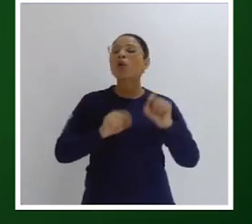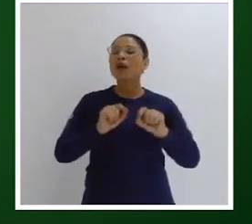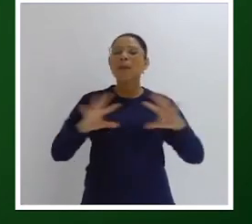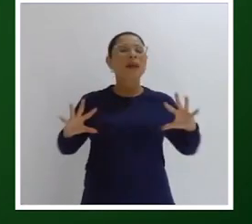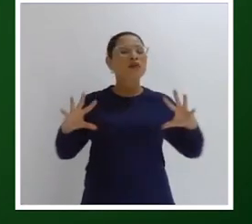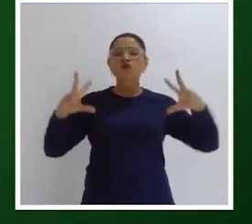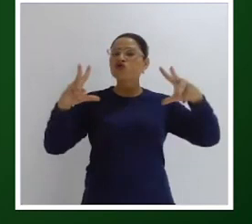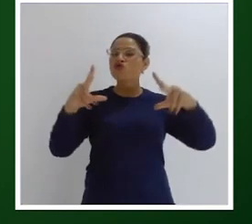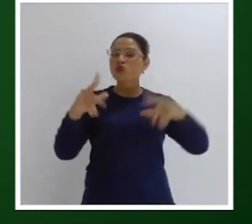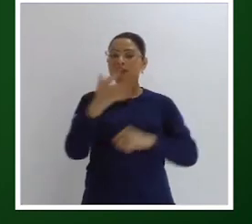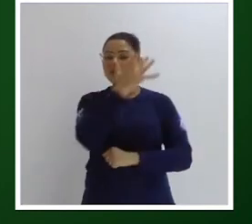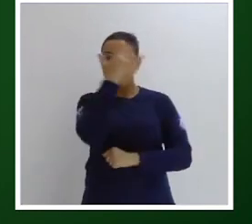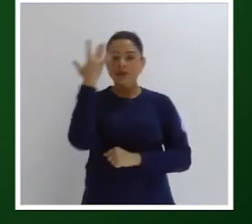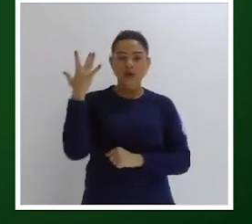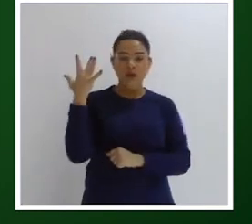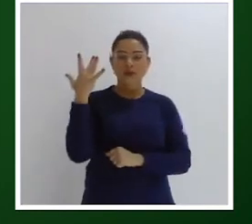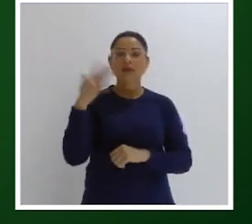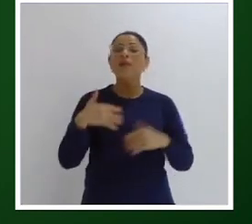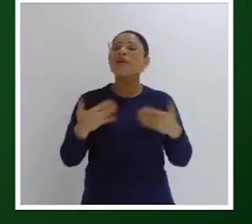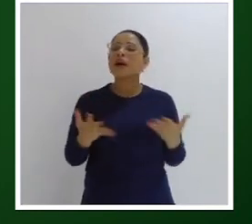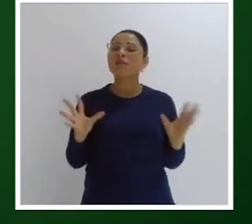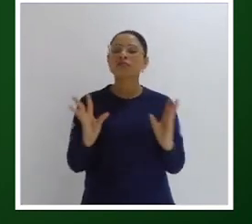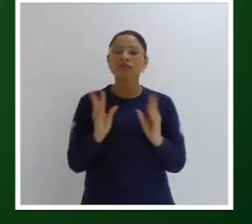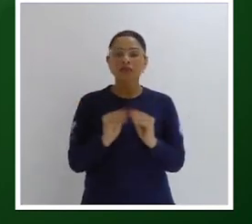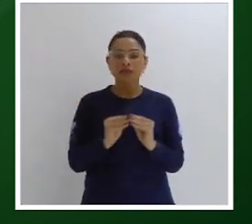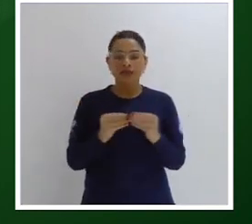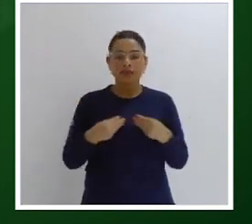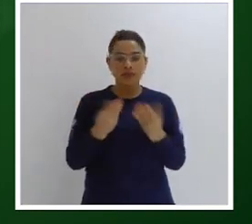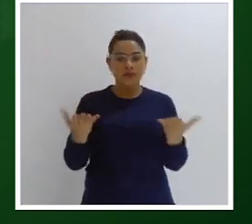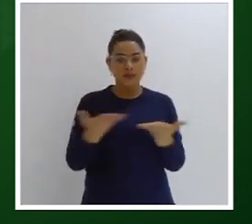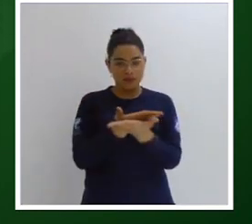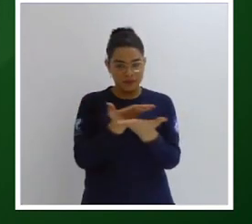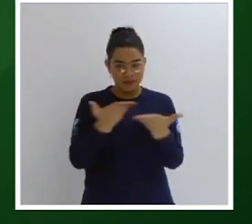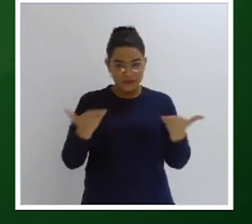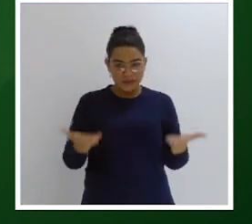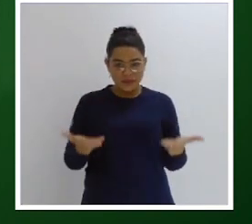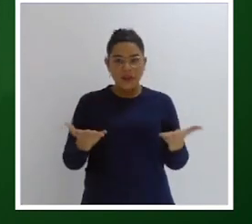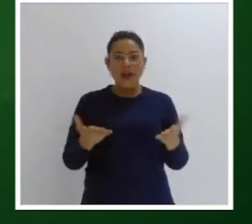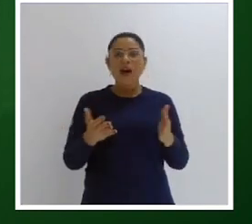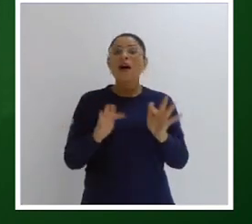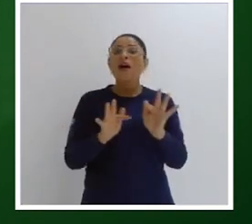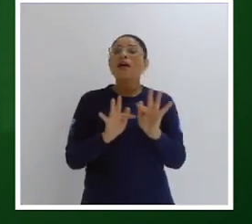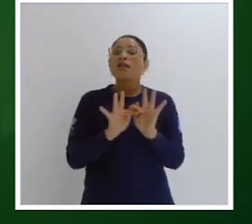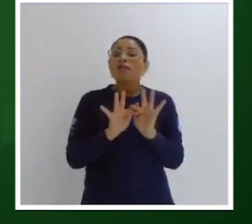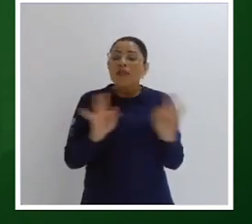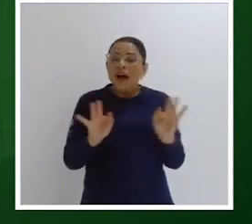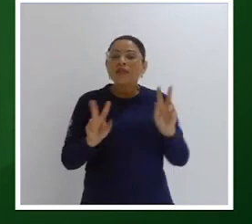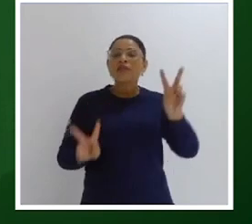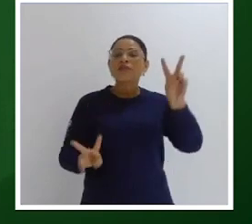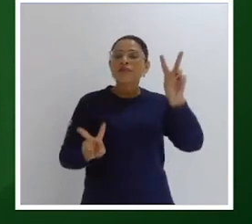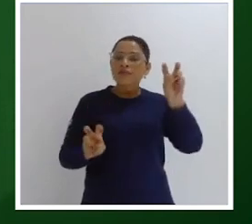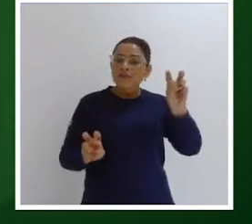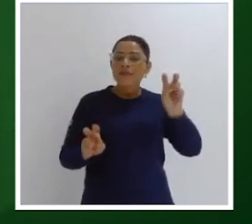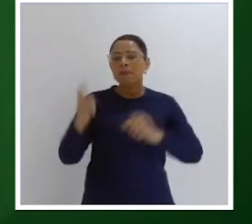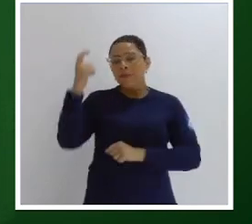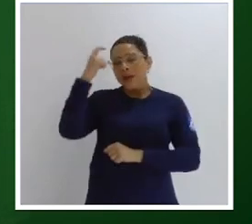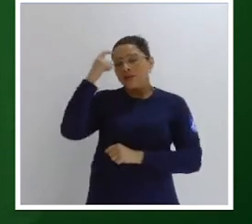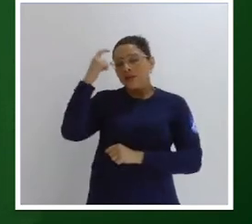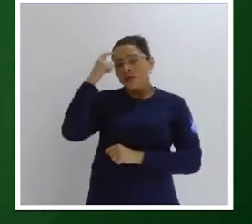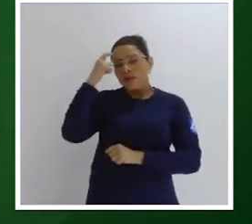todos e fecho deixando aí para vocês frases de dois grandes pensadores